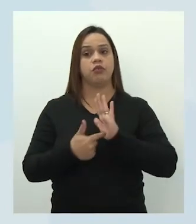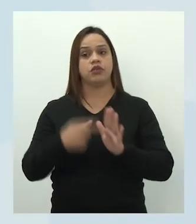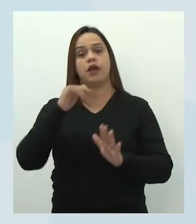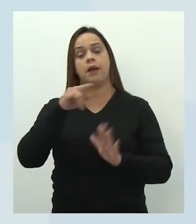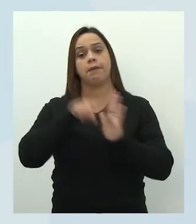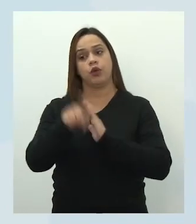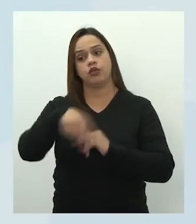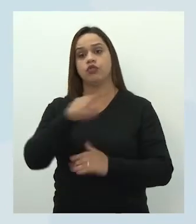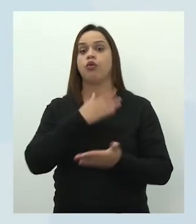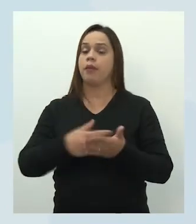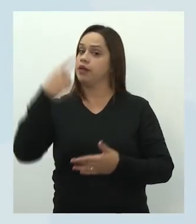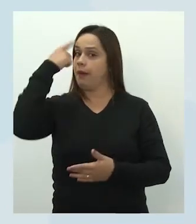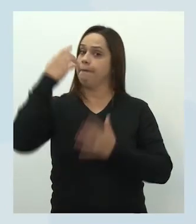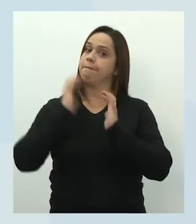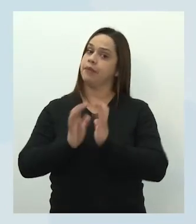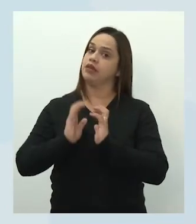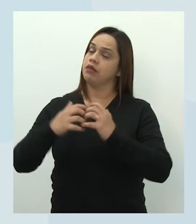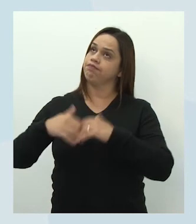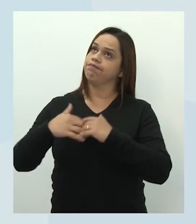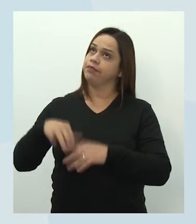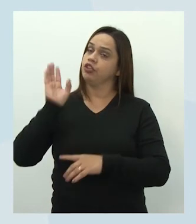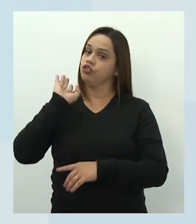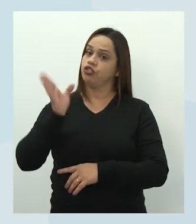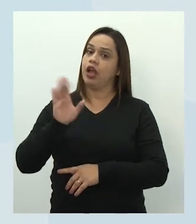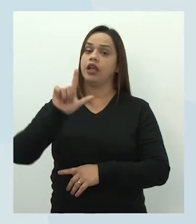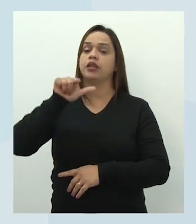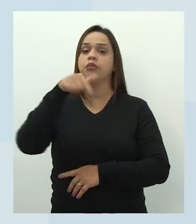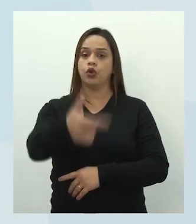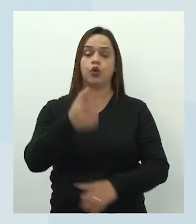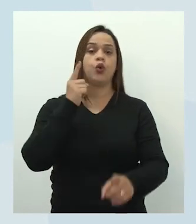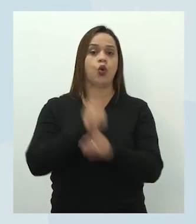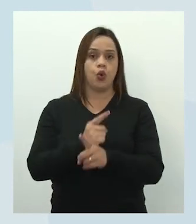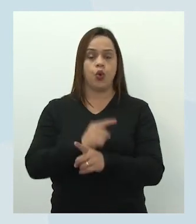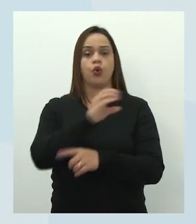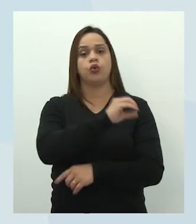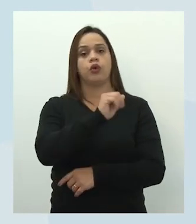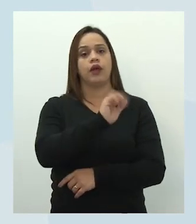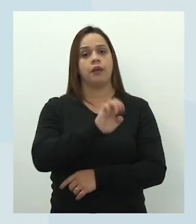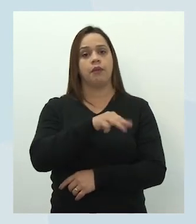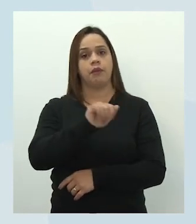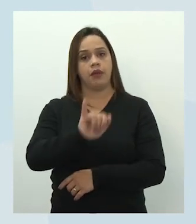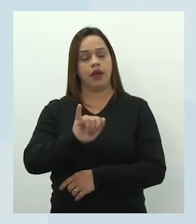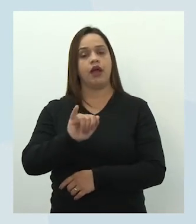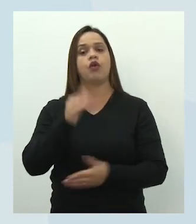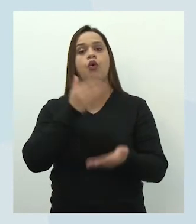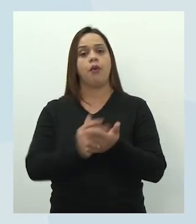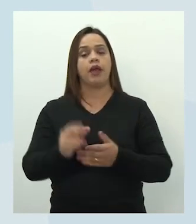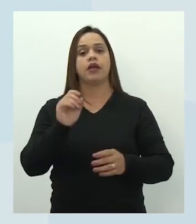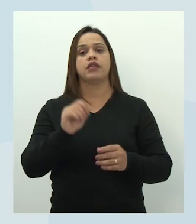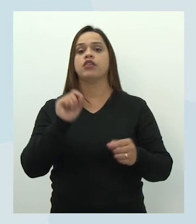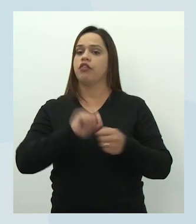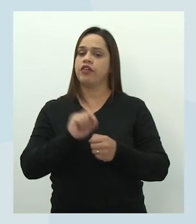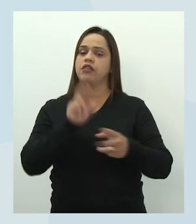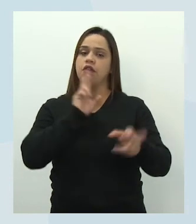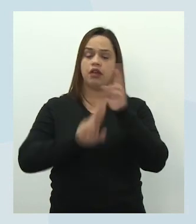vão pensando, e aí no próximo EMAI a gente inicia dando essa devolutiva e interagindo